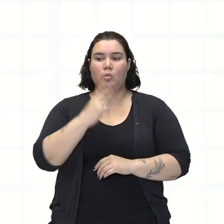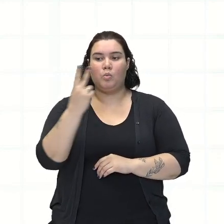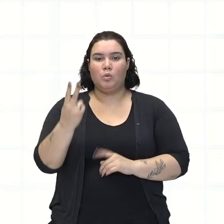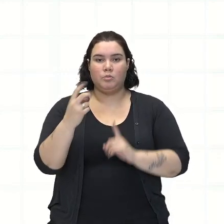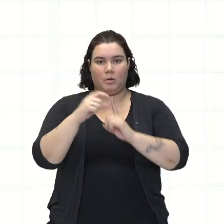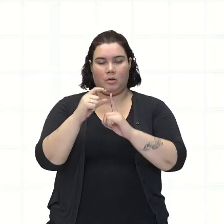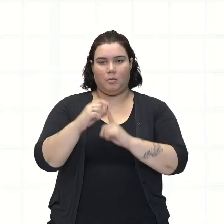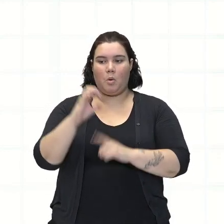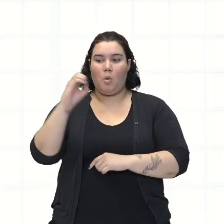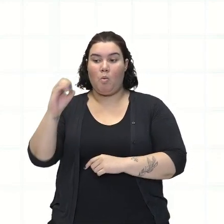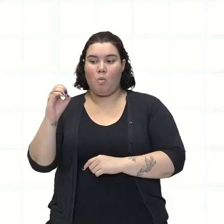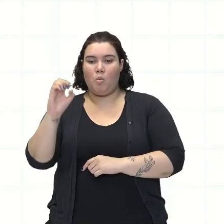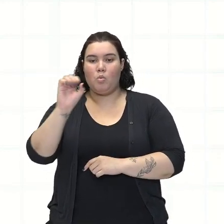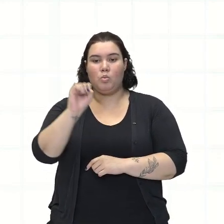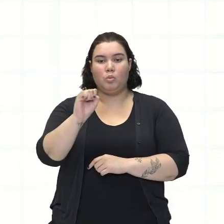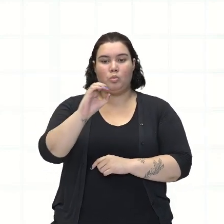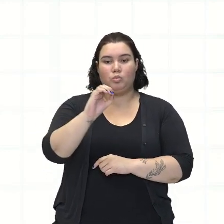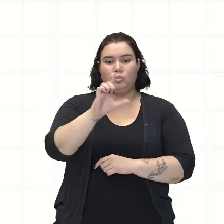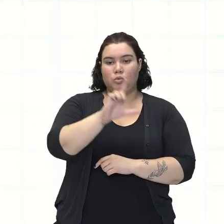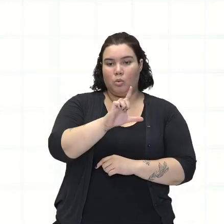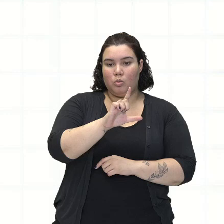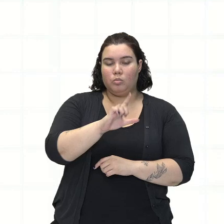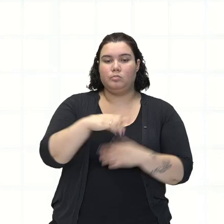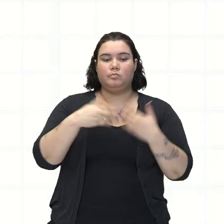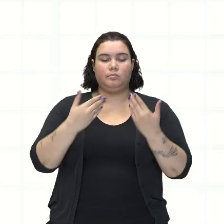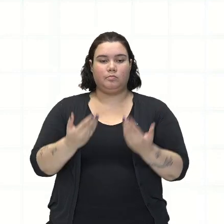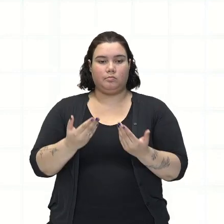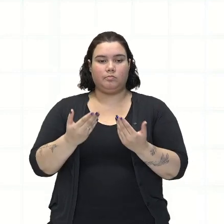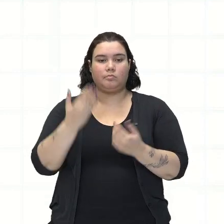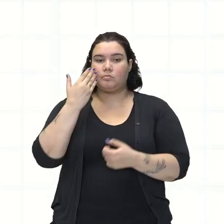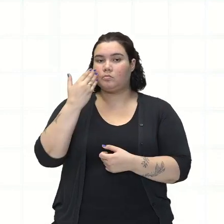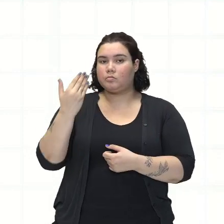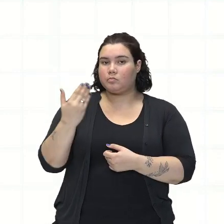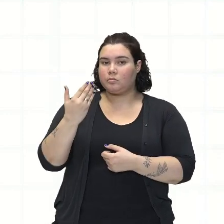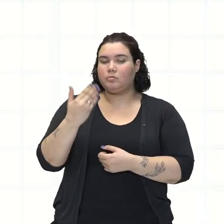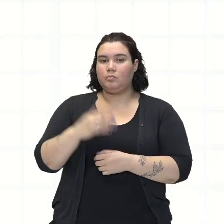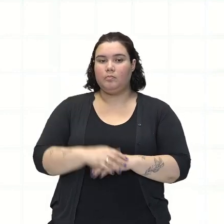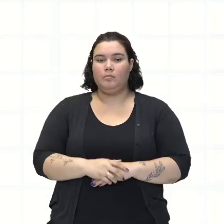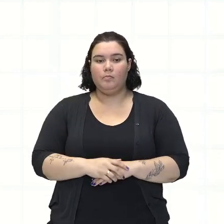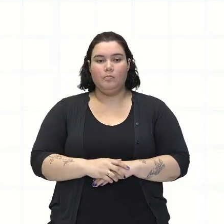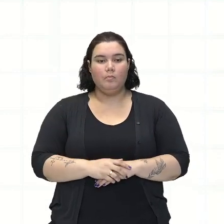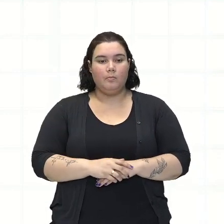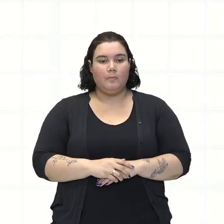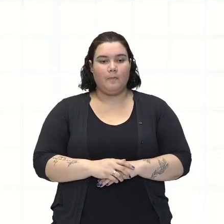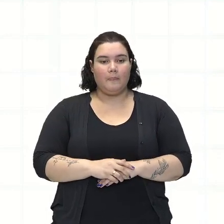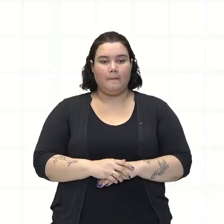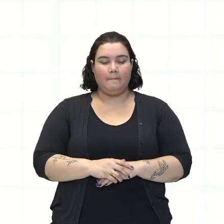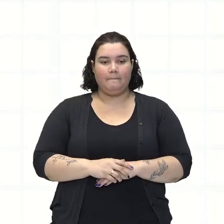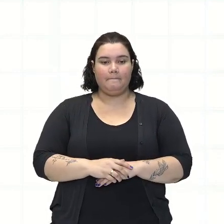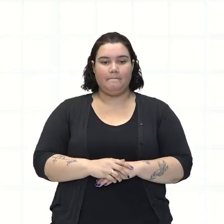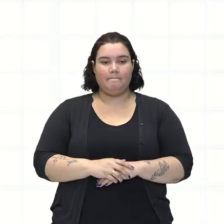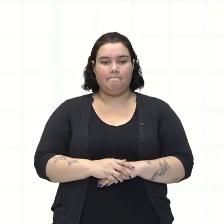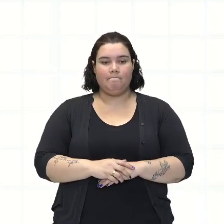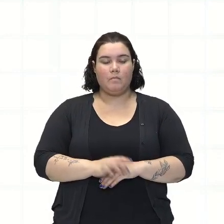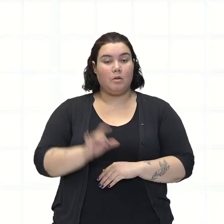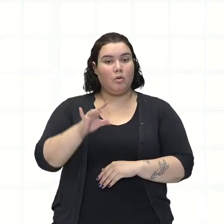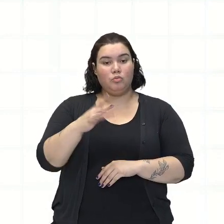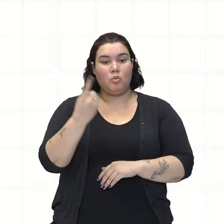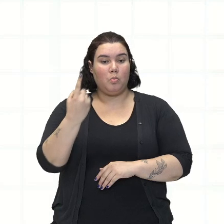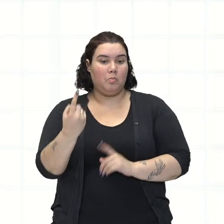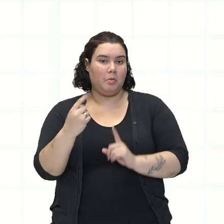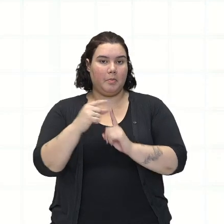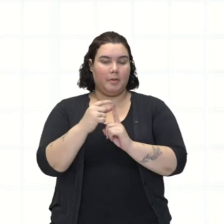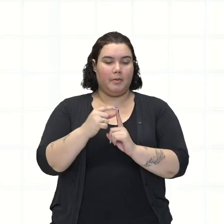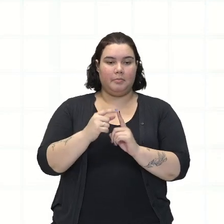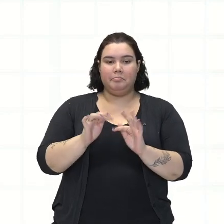sol. Qual é a palavra mais importante? Aquela sem o qual o sujeito não funciona, é sol. É só uma palavra. Sendo